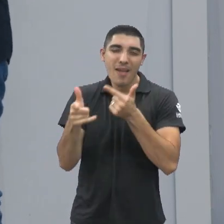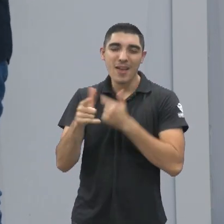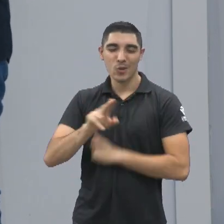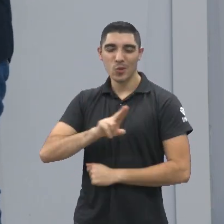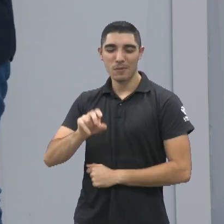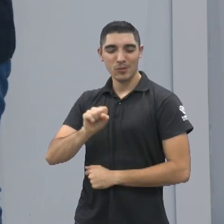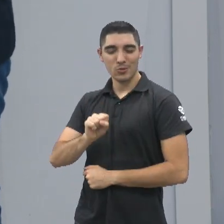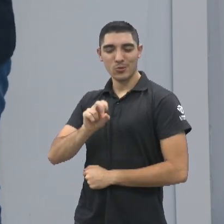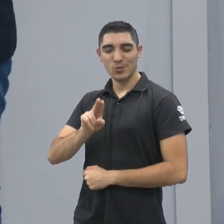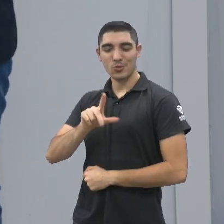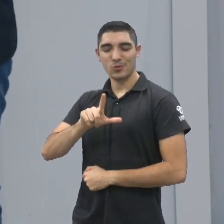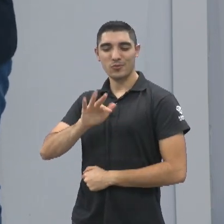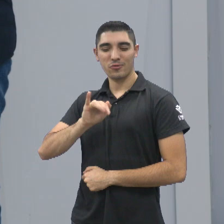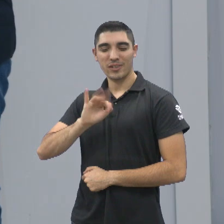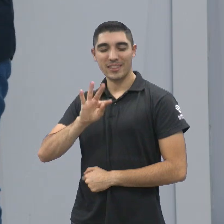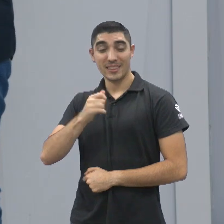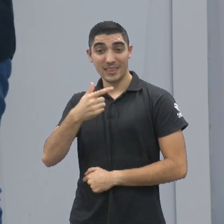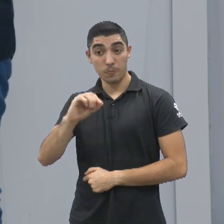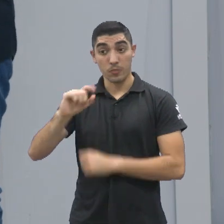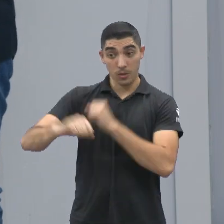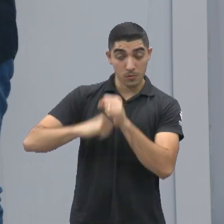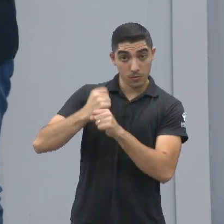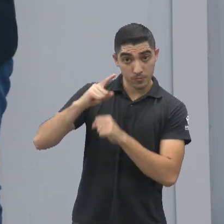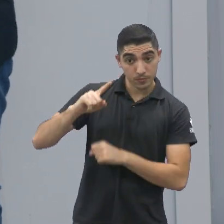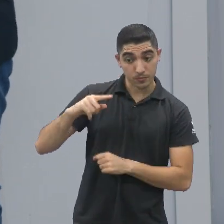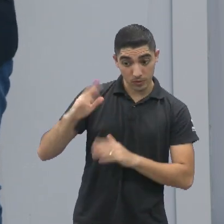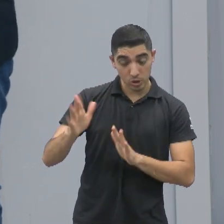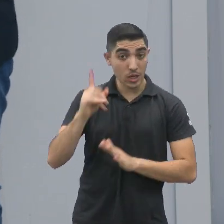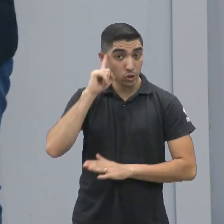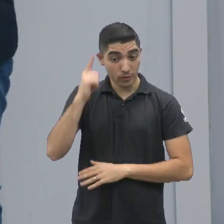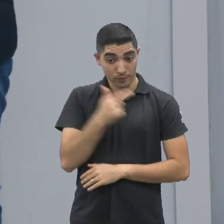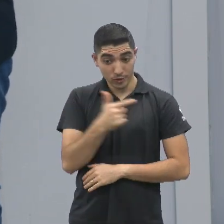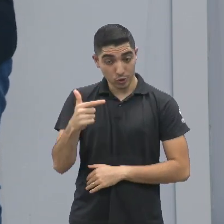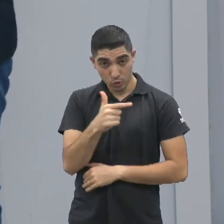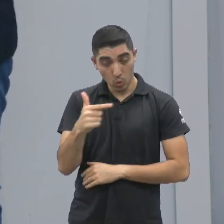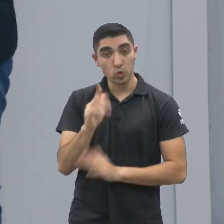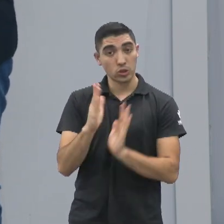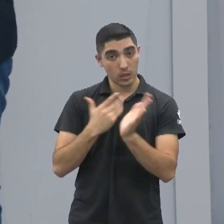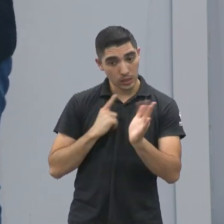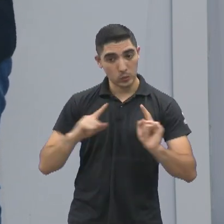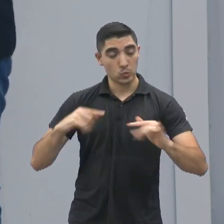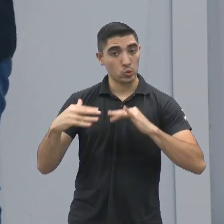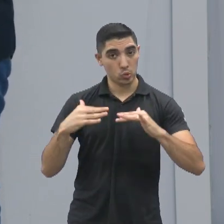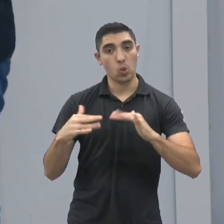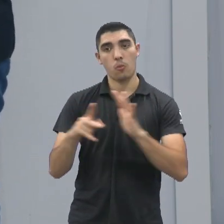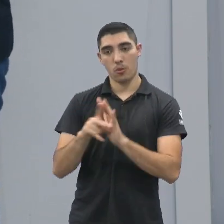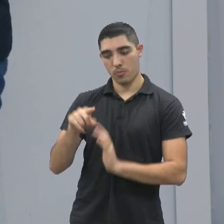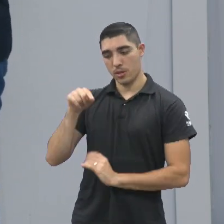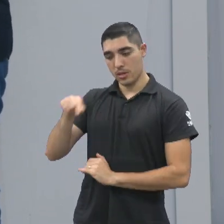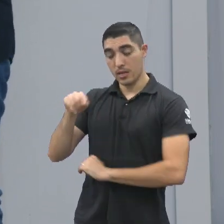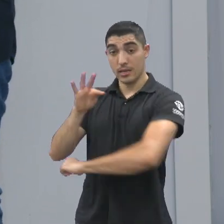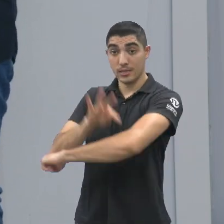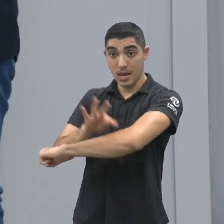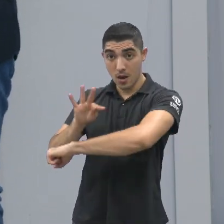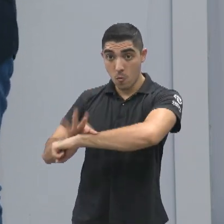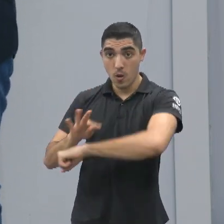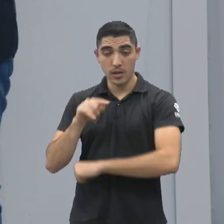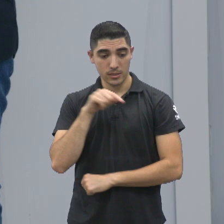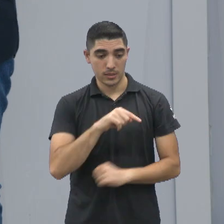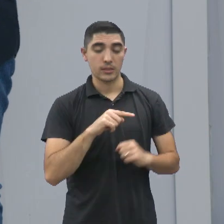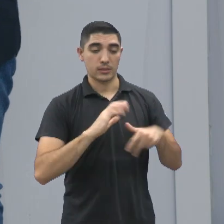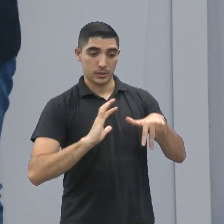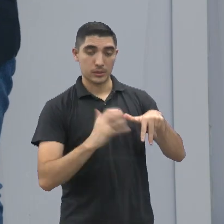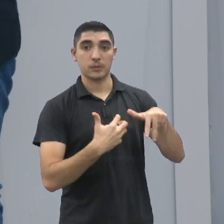próximo dia 22. Estreia em casa na competição contra o Taquaritinga, um dos favoritos aí dentro da competição, hein? E a